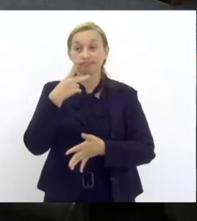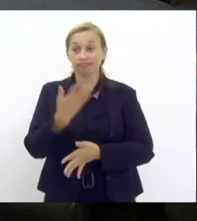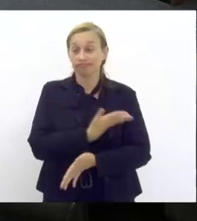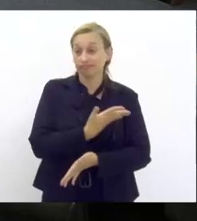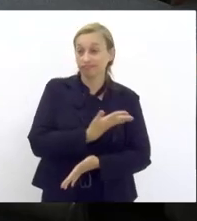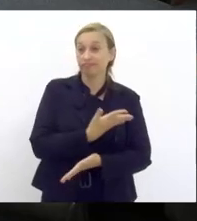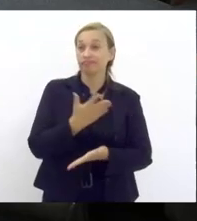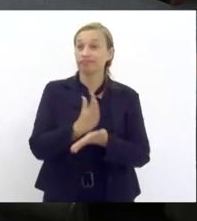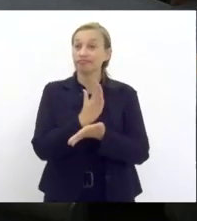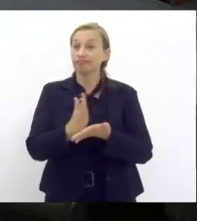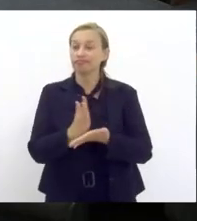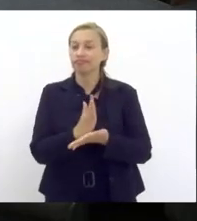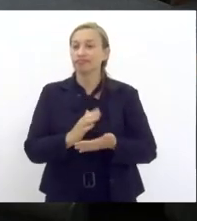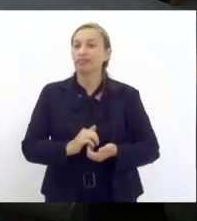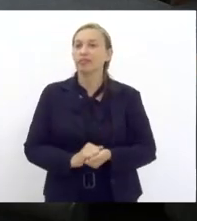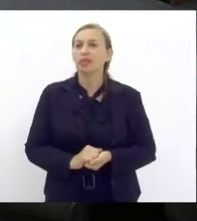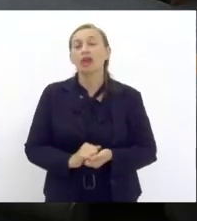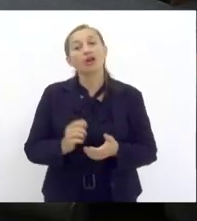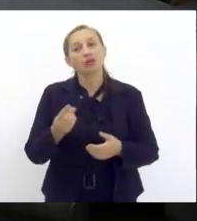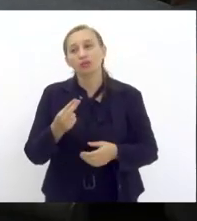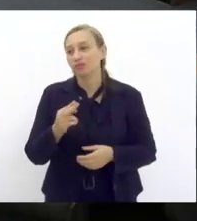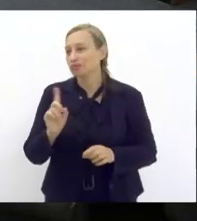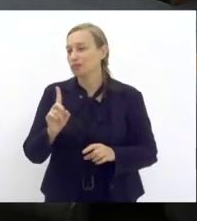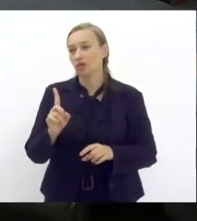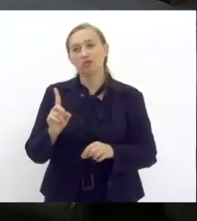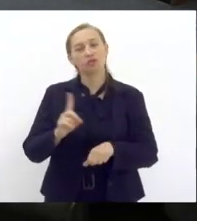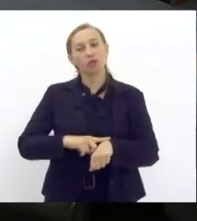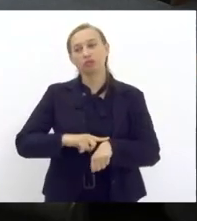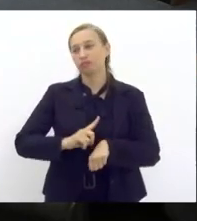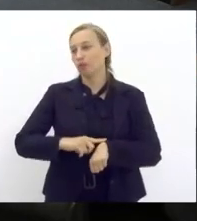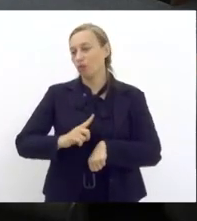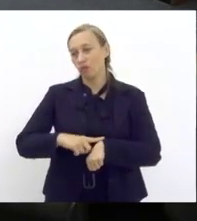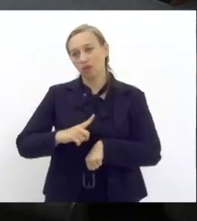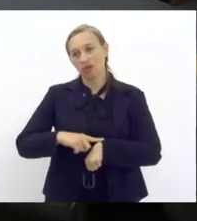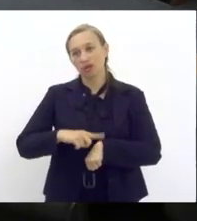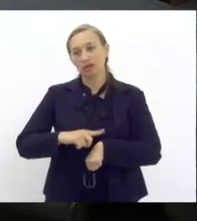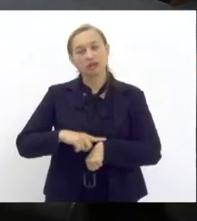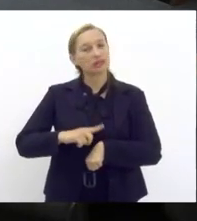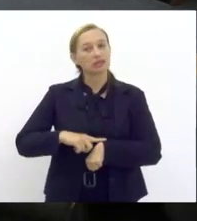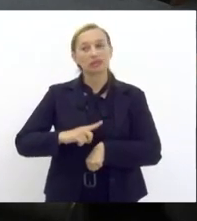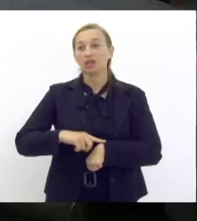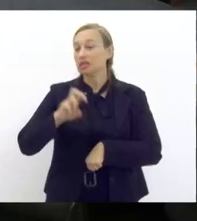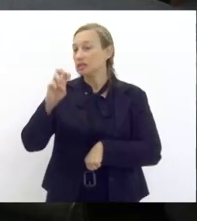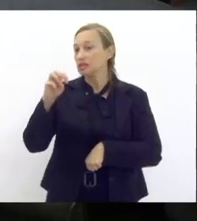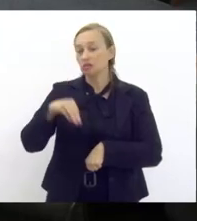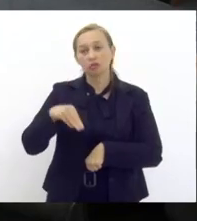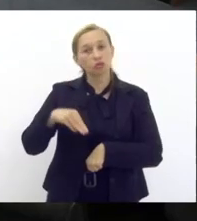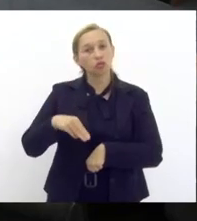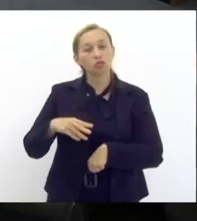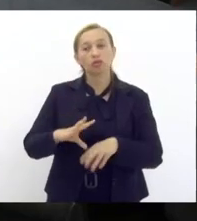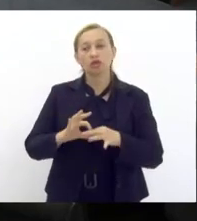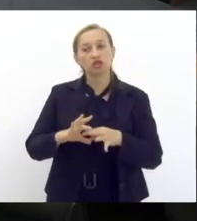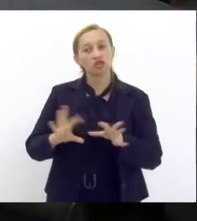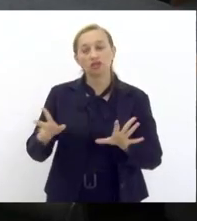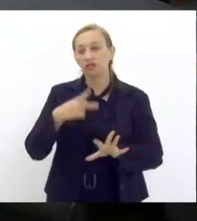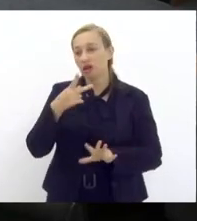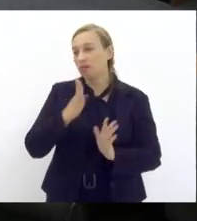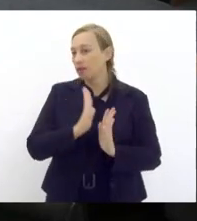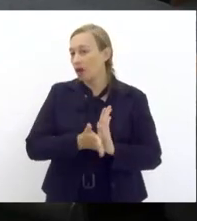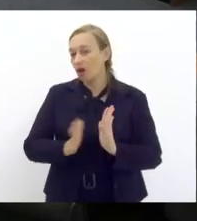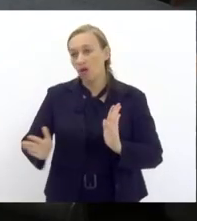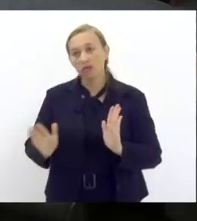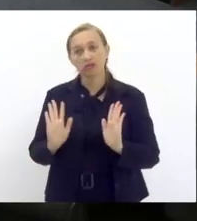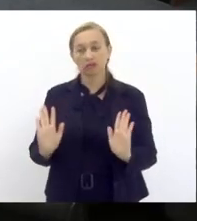que, sem querer interromper, eu não vou prorrogar a sessão, já tudo tinha bem, avisado. Ainda tem mais cinco, como ainda tem cinco minutos, eu abri a sessão pela ordem de